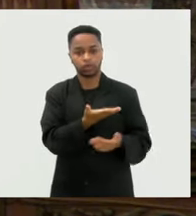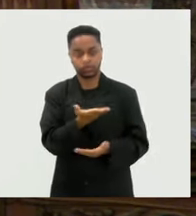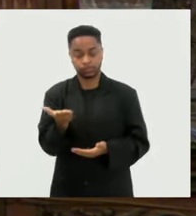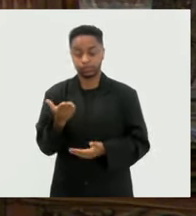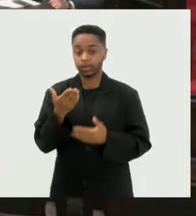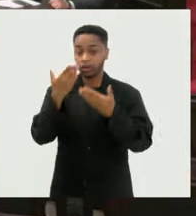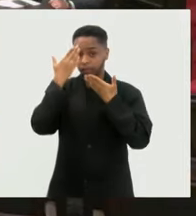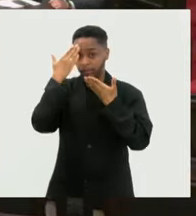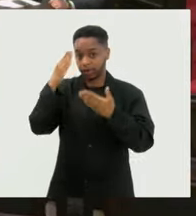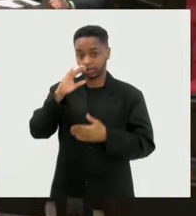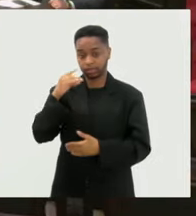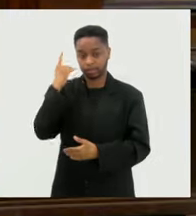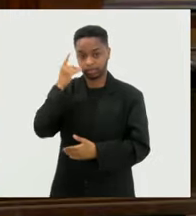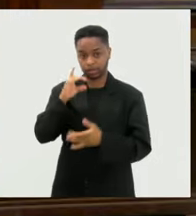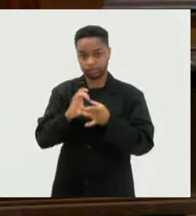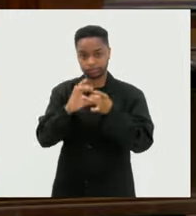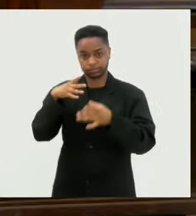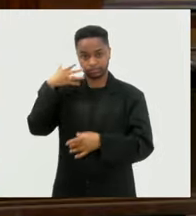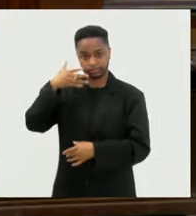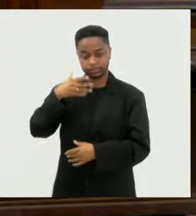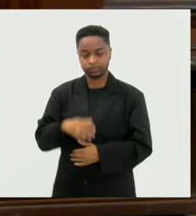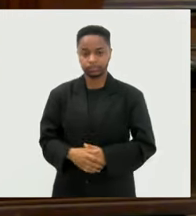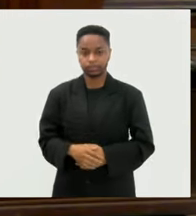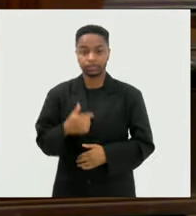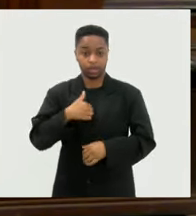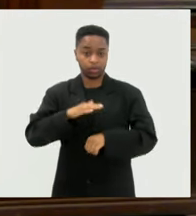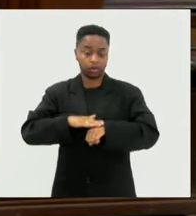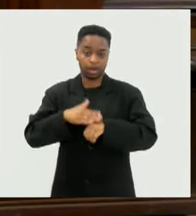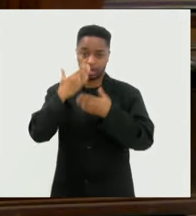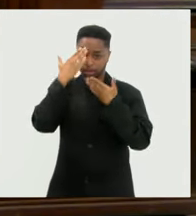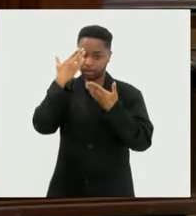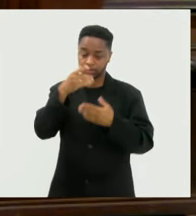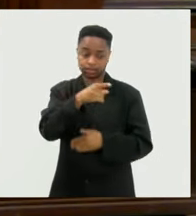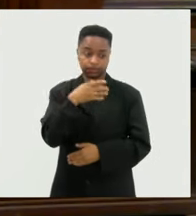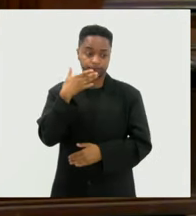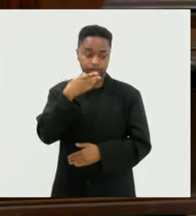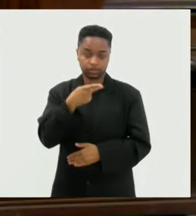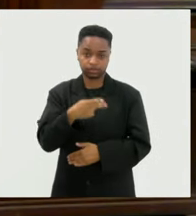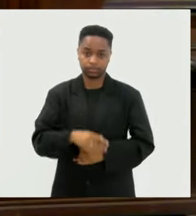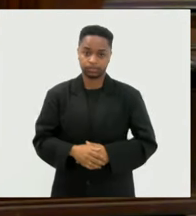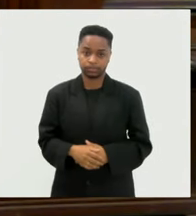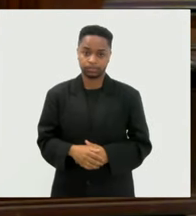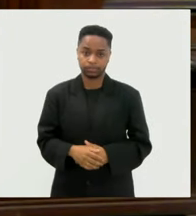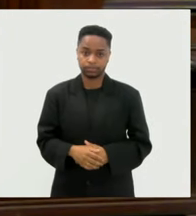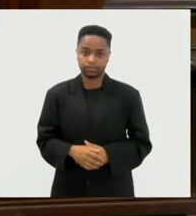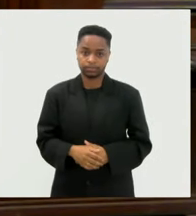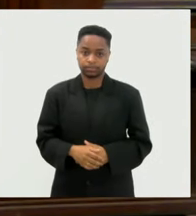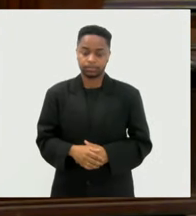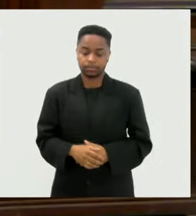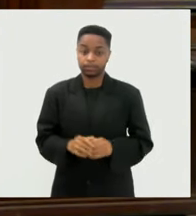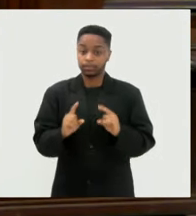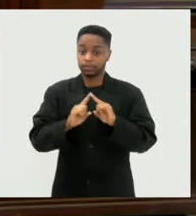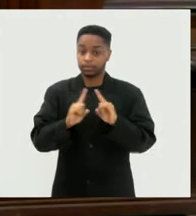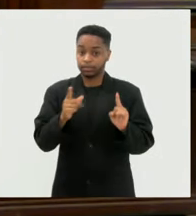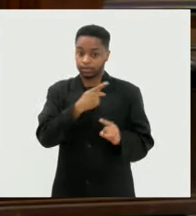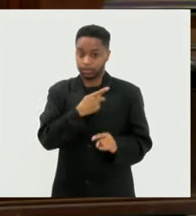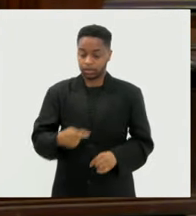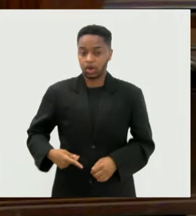deputado. Eu que agradeço, senhor, a parte. Mas, senhora presidente, só para